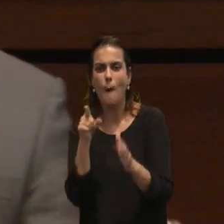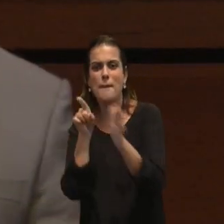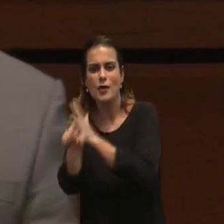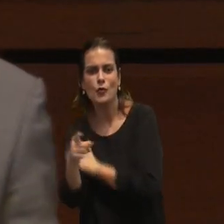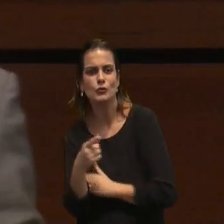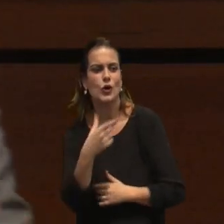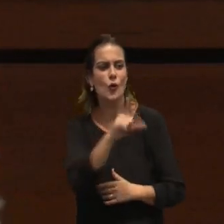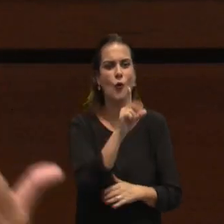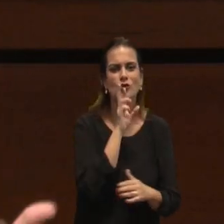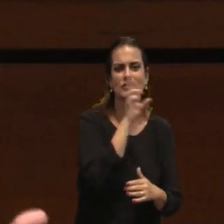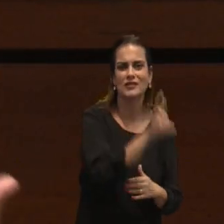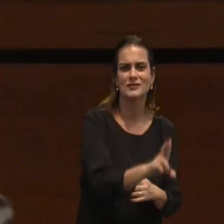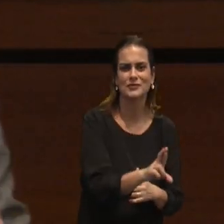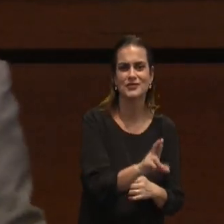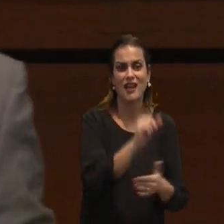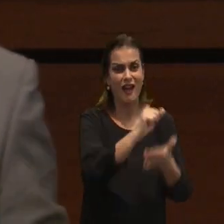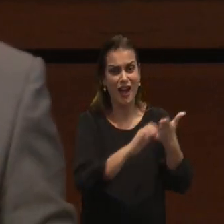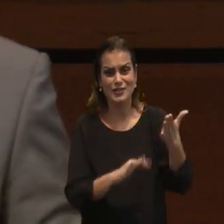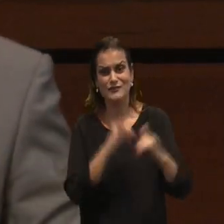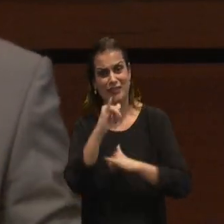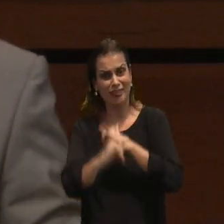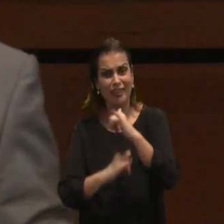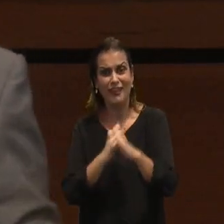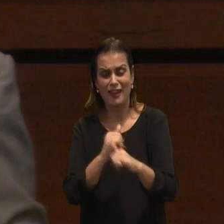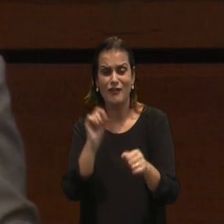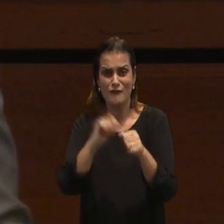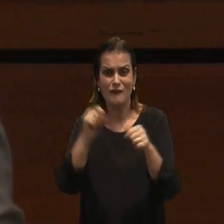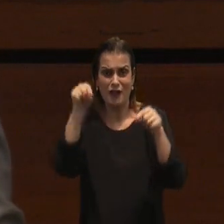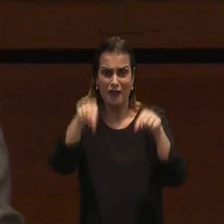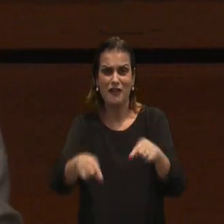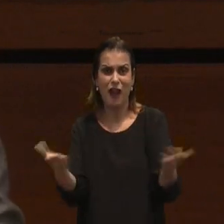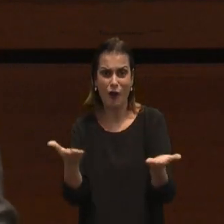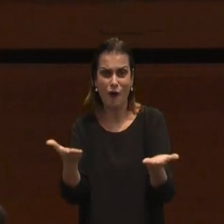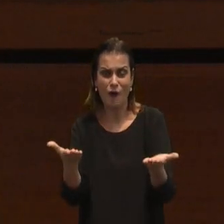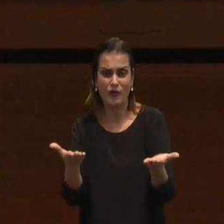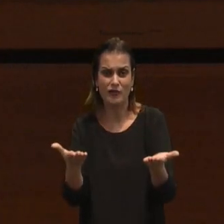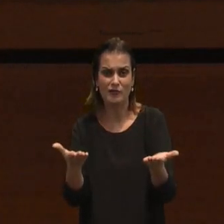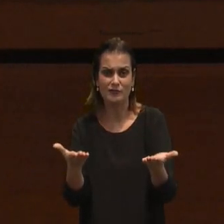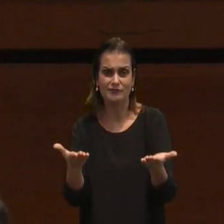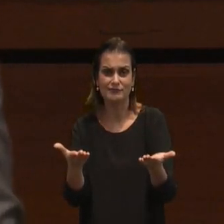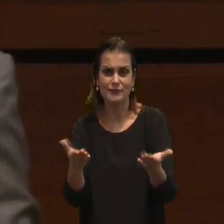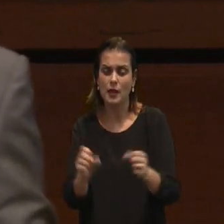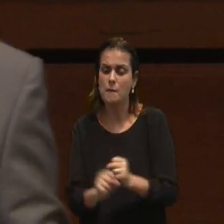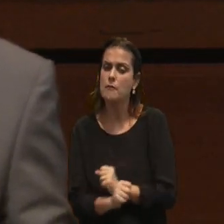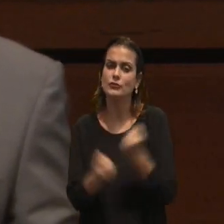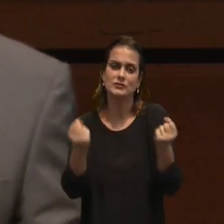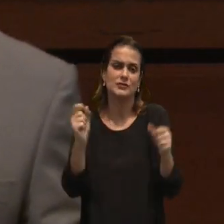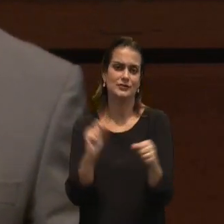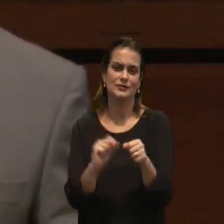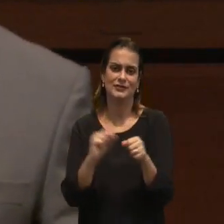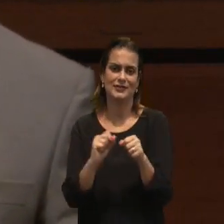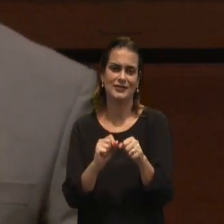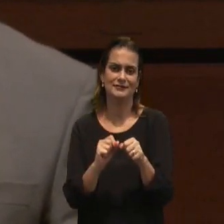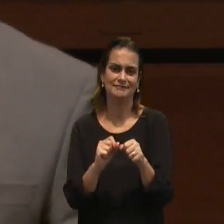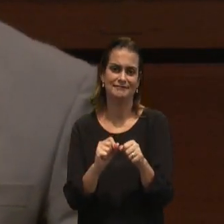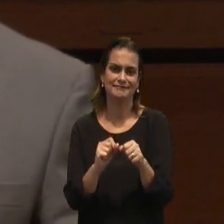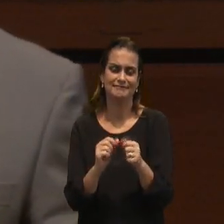numa atividade online como aqui estamos realizando, é quase impossível.